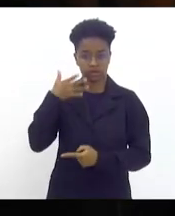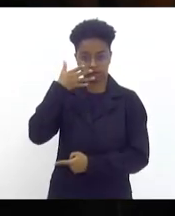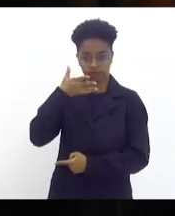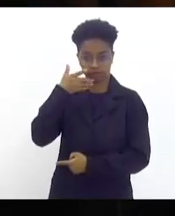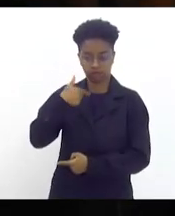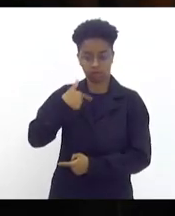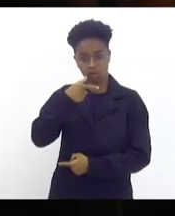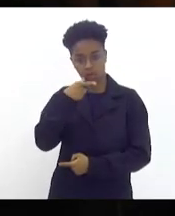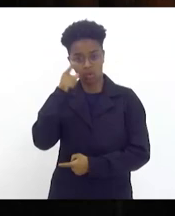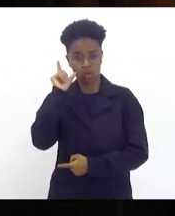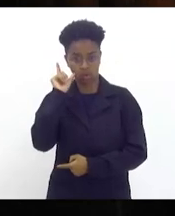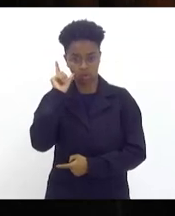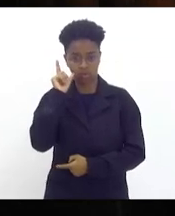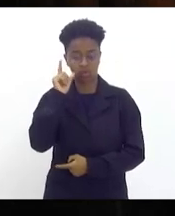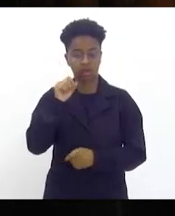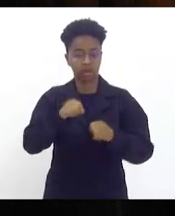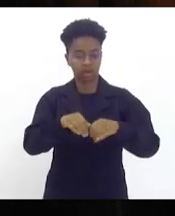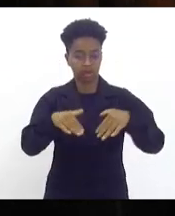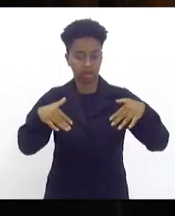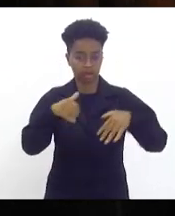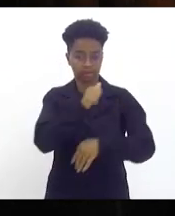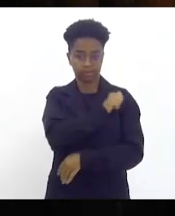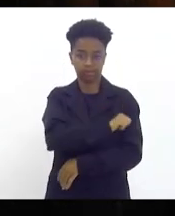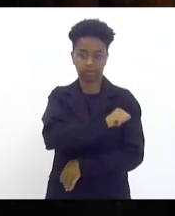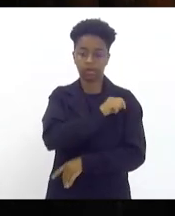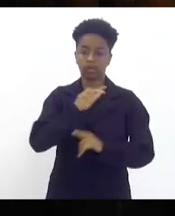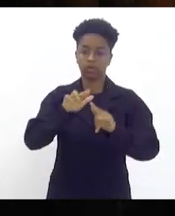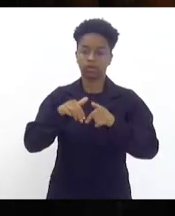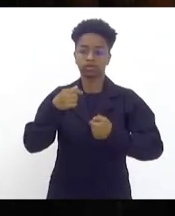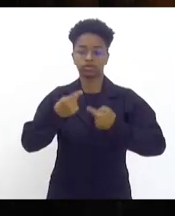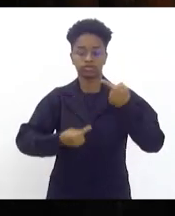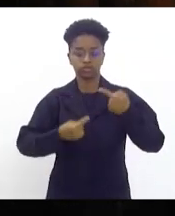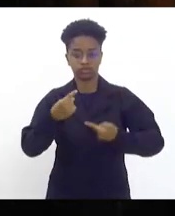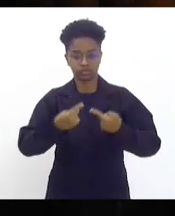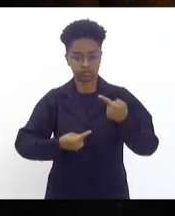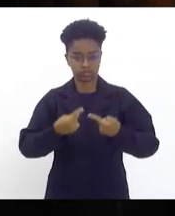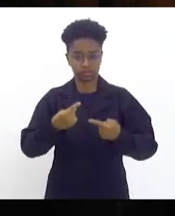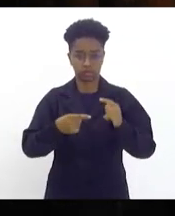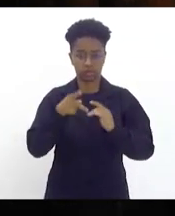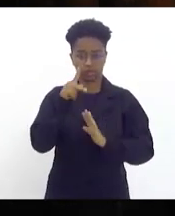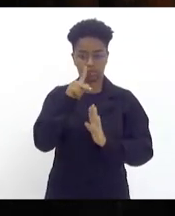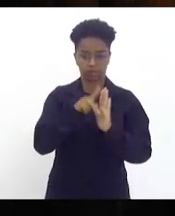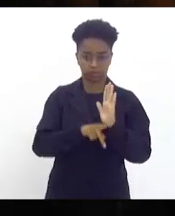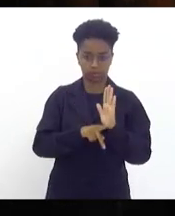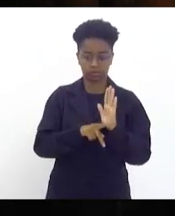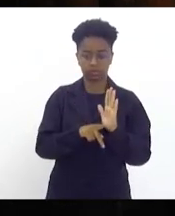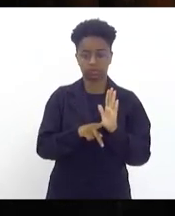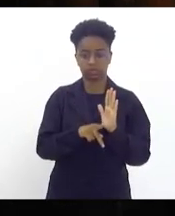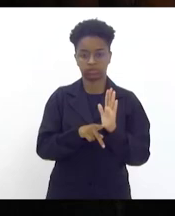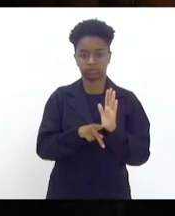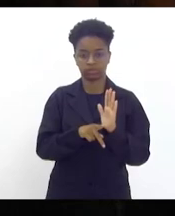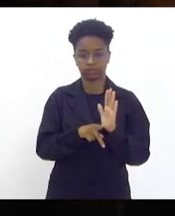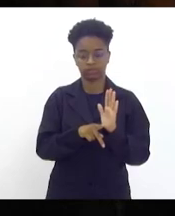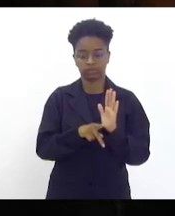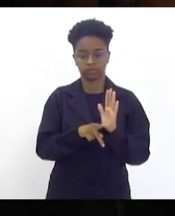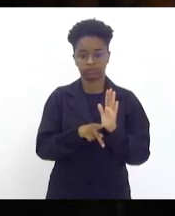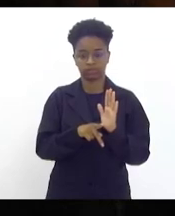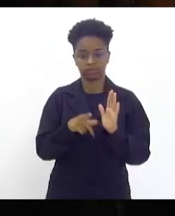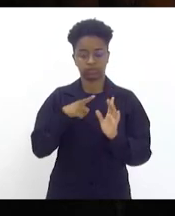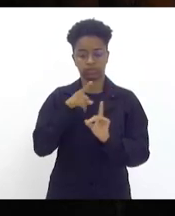fiz ontem na Câmara Municipal do Rio de Janeiro por ocasião da discussão de um projeto que Visa